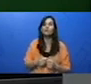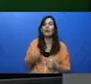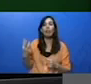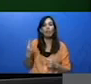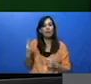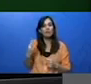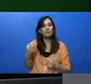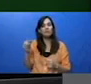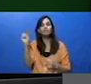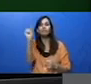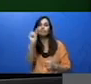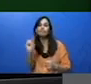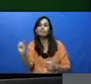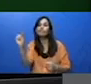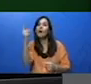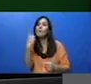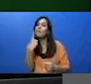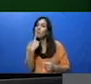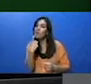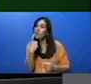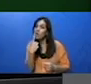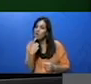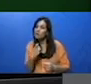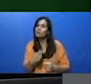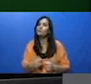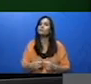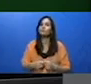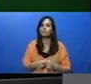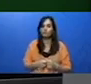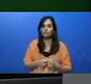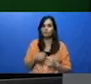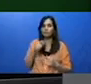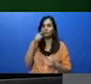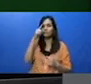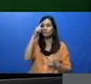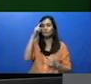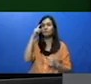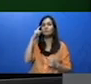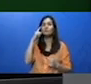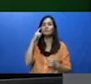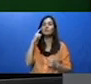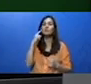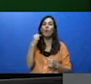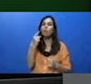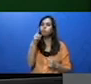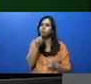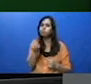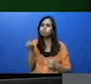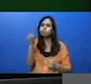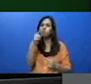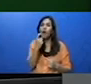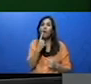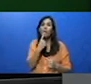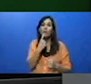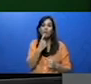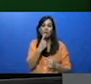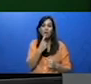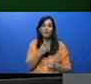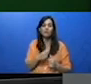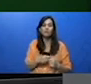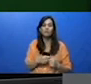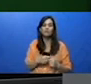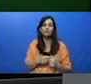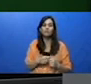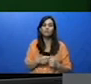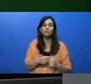jogada, 921, maior do que 632. Então, ele circulou de vermelho porque ele compôs o maior